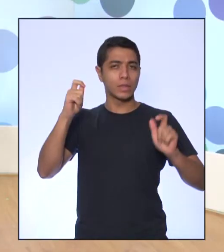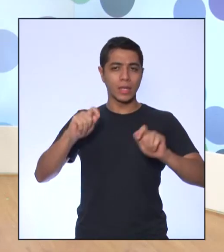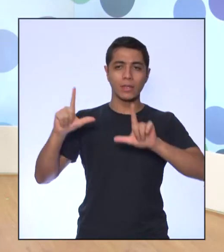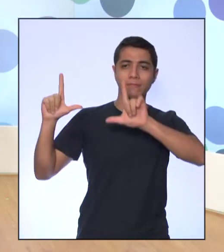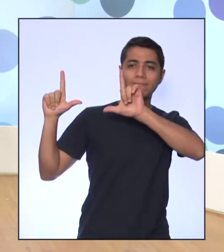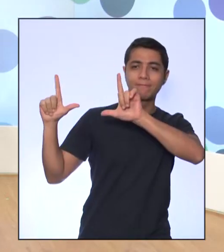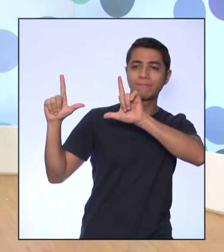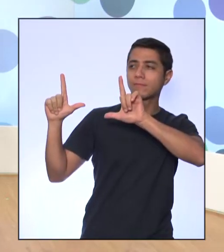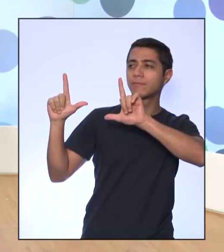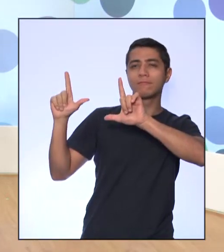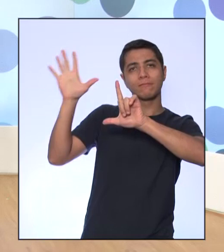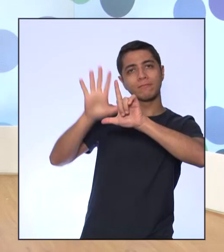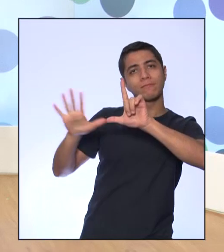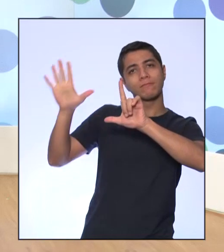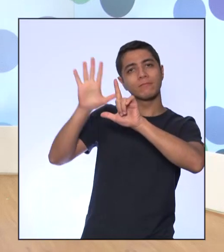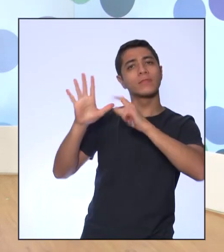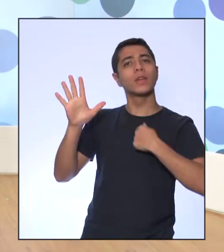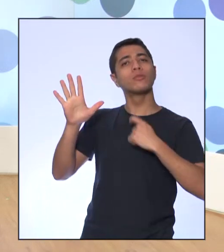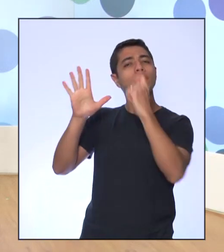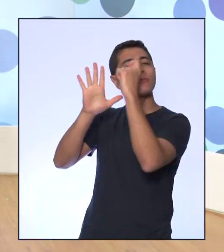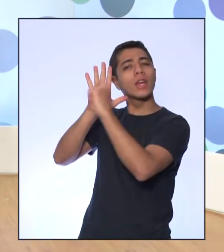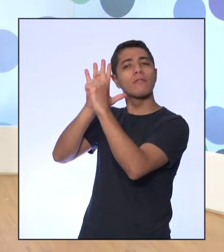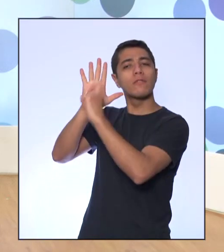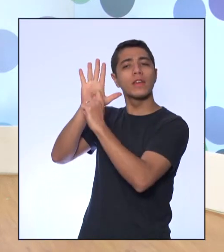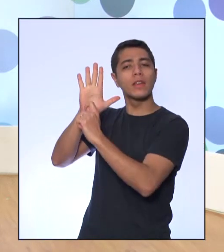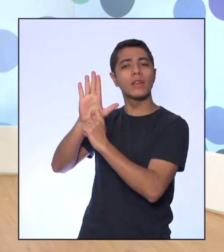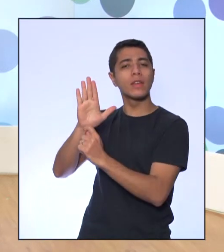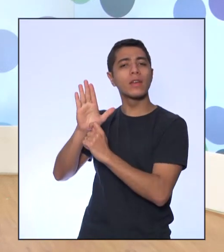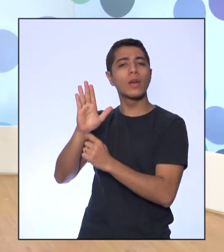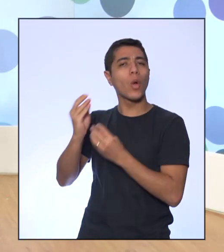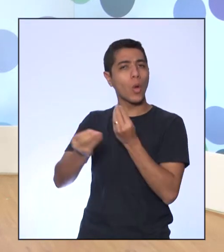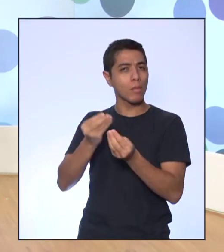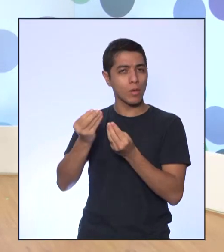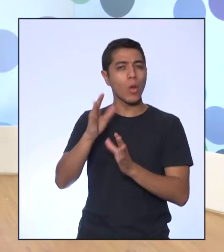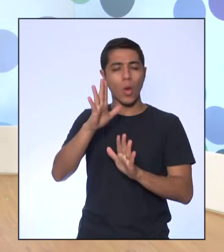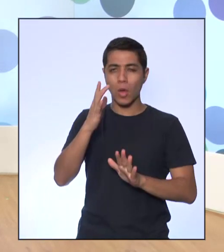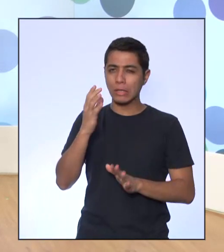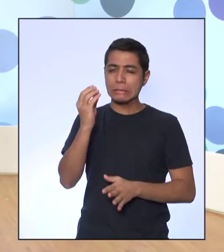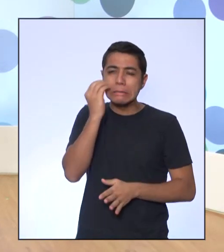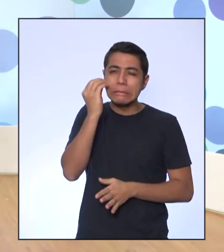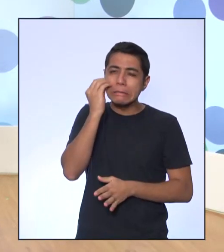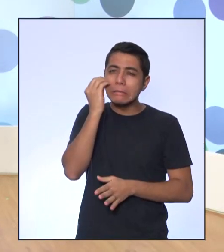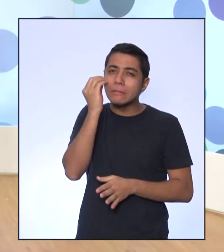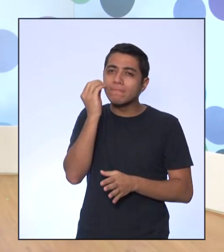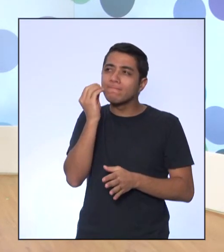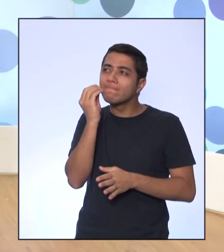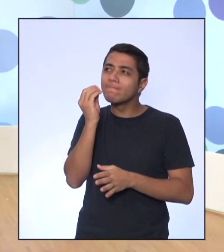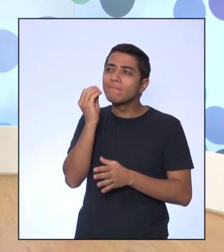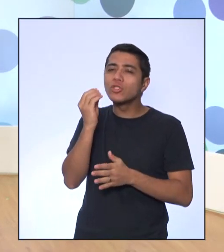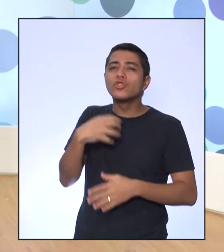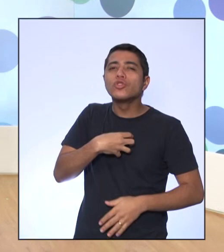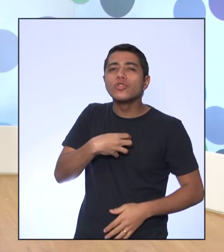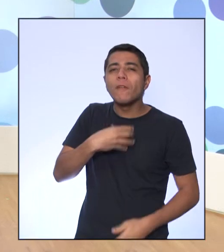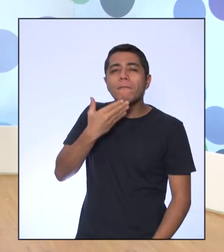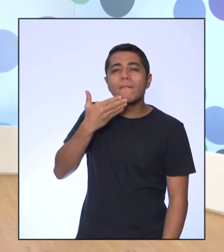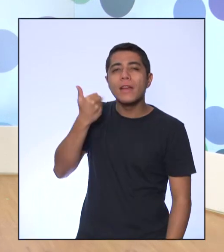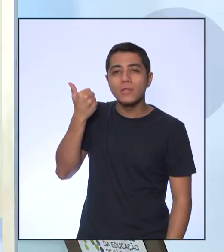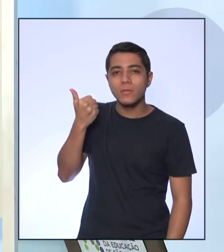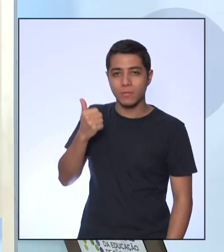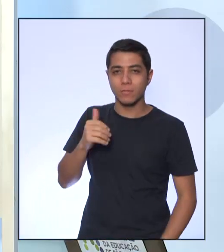se eu escrever assim ó tentar facilitar aí para vocês se eu escrever